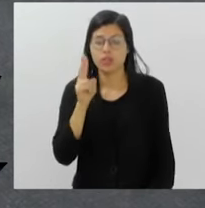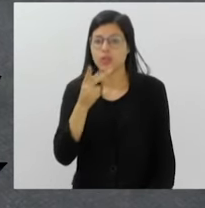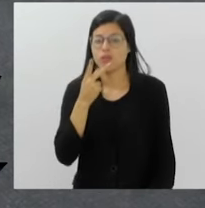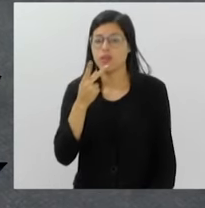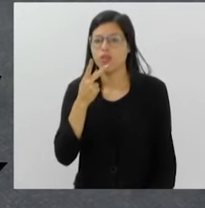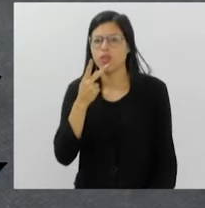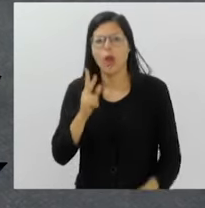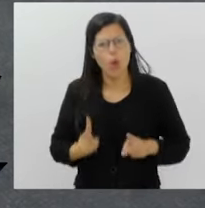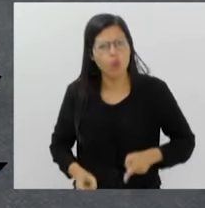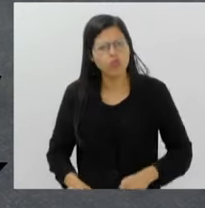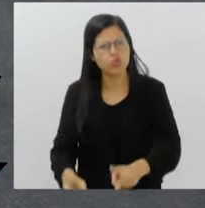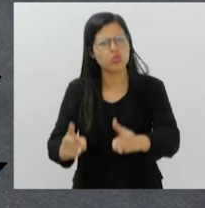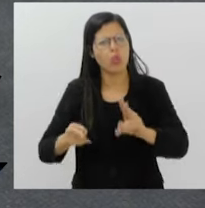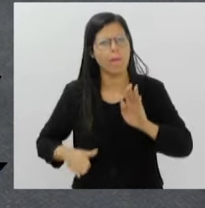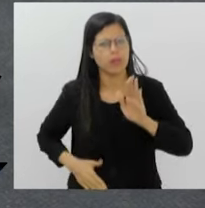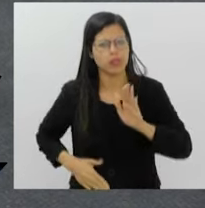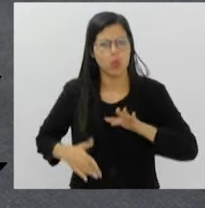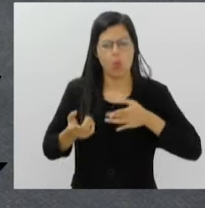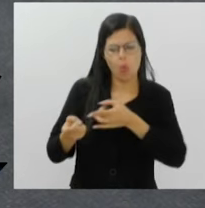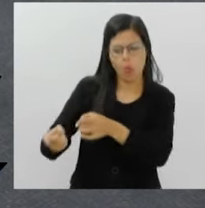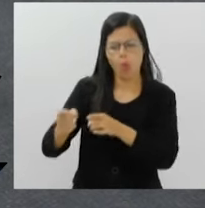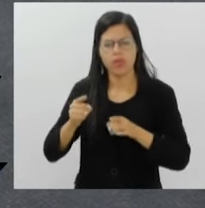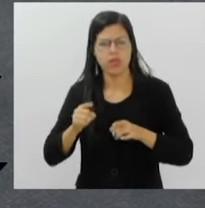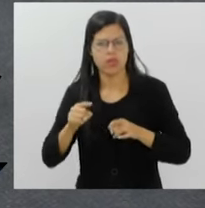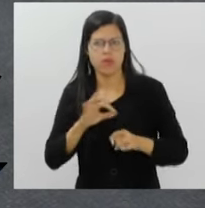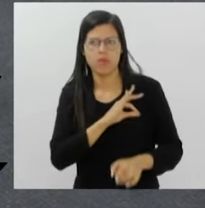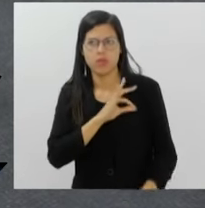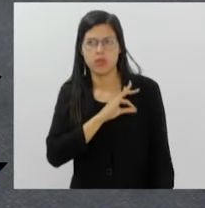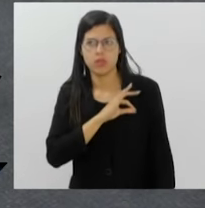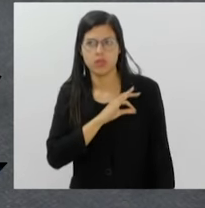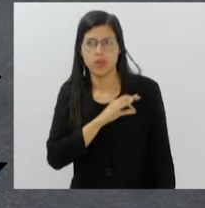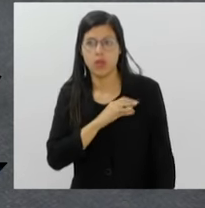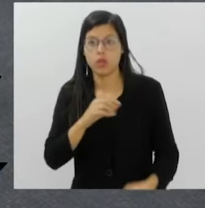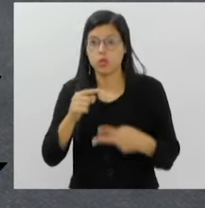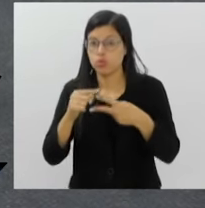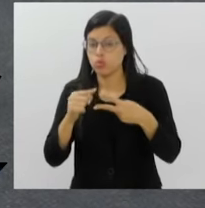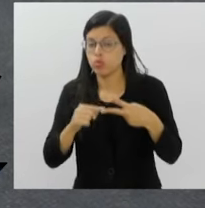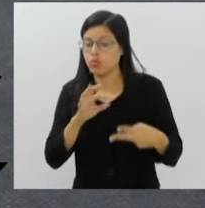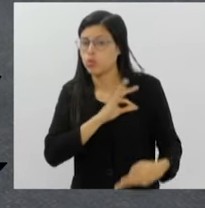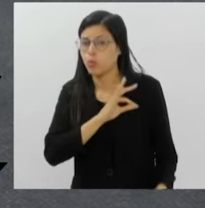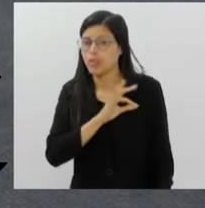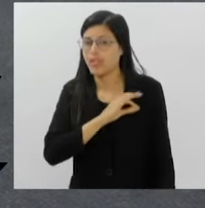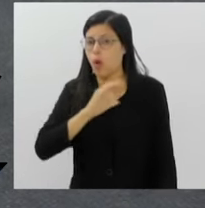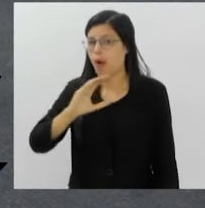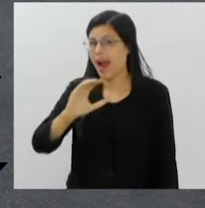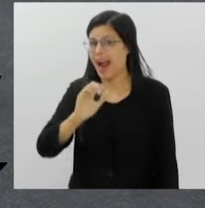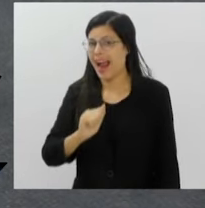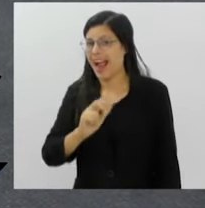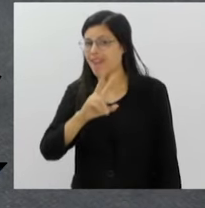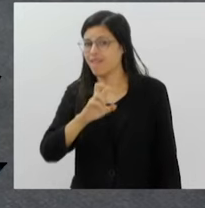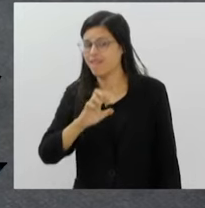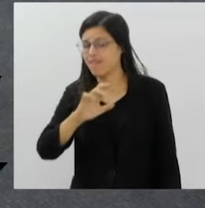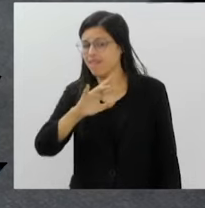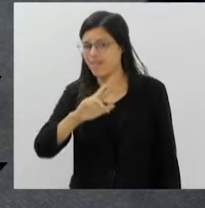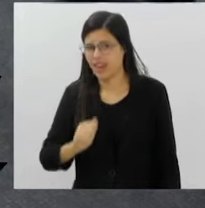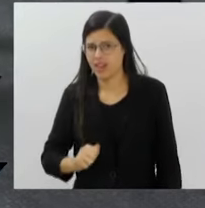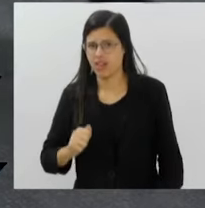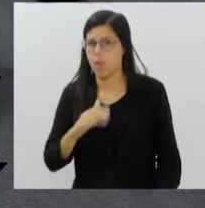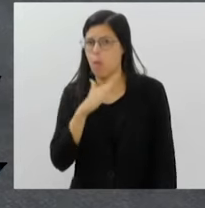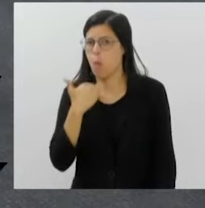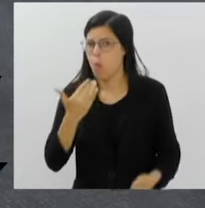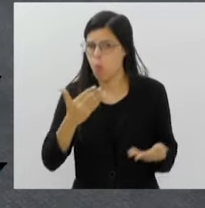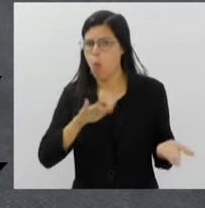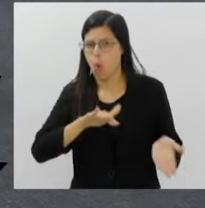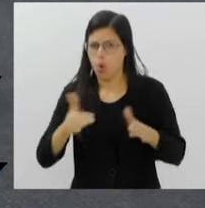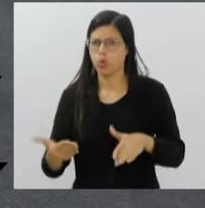daqui. 2 policiais caveiras foram mortos. Um capitão, logo depois,